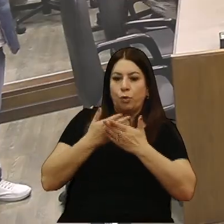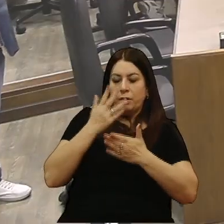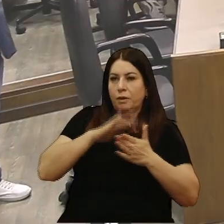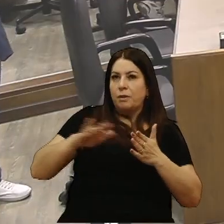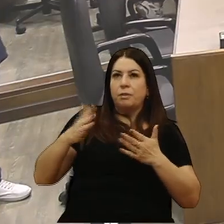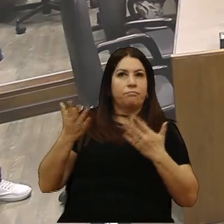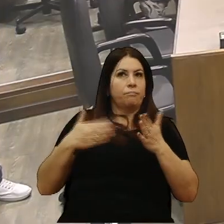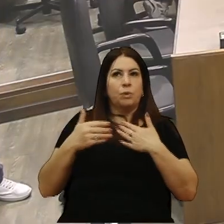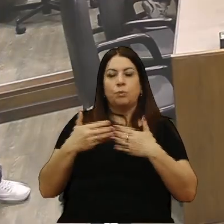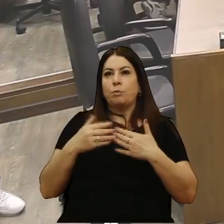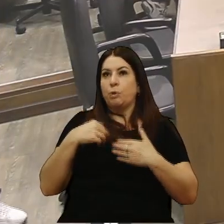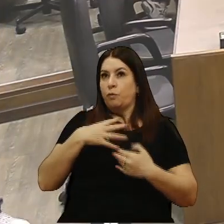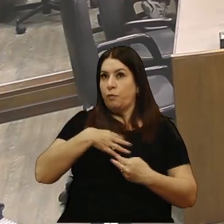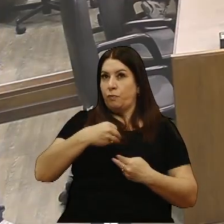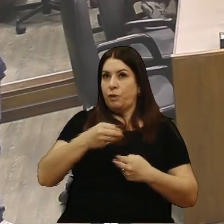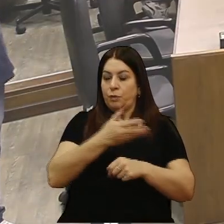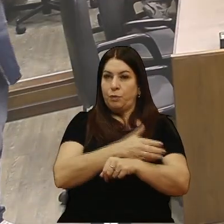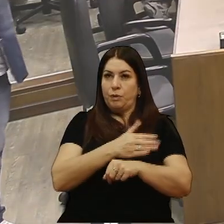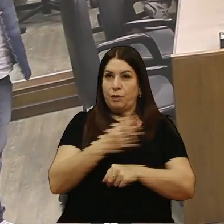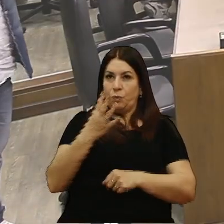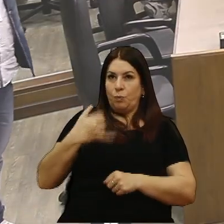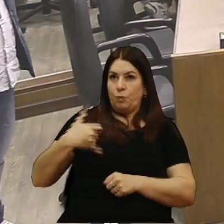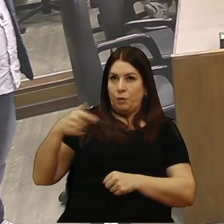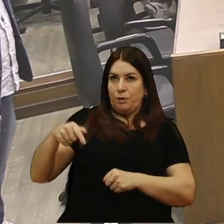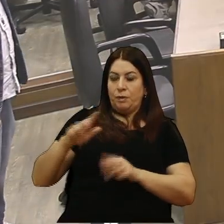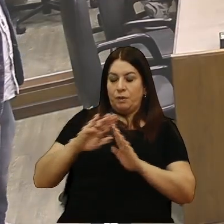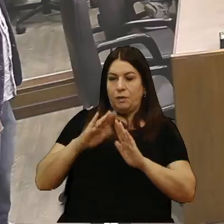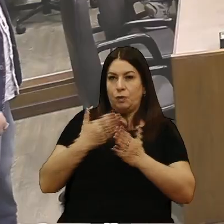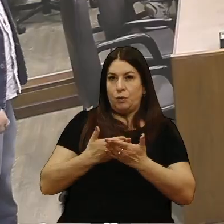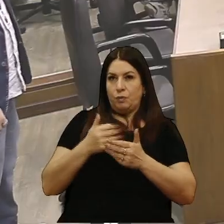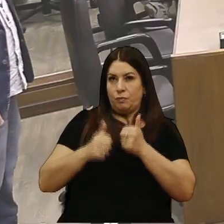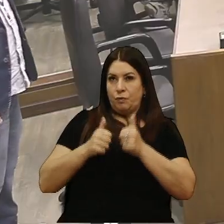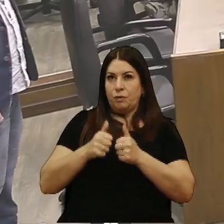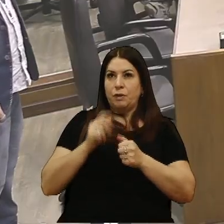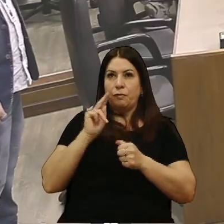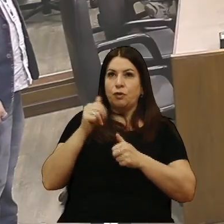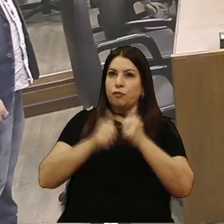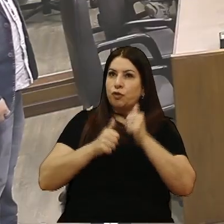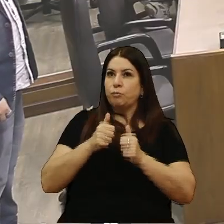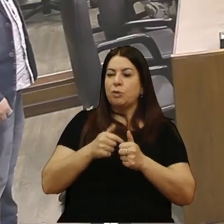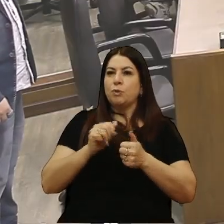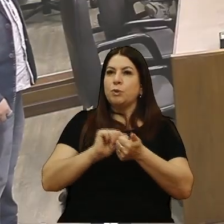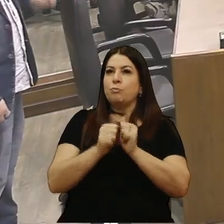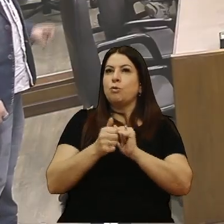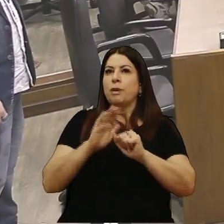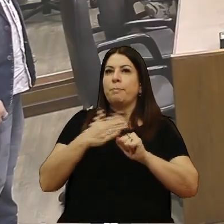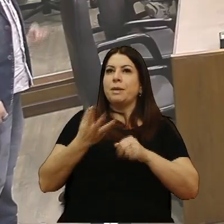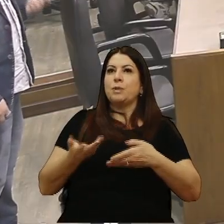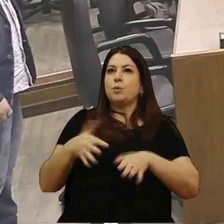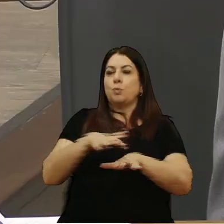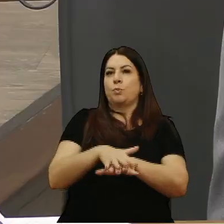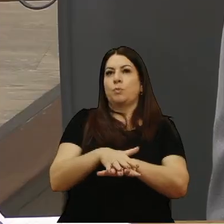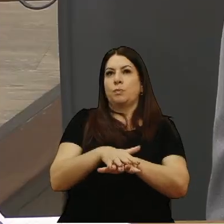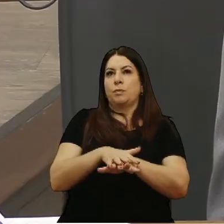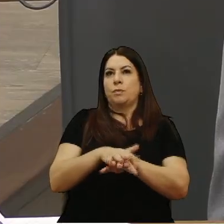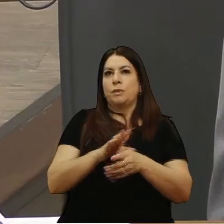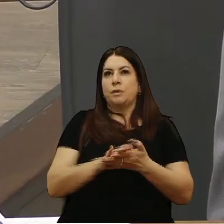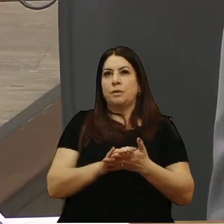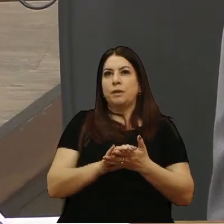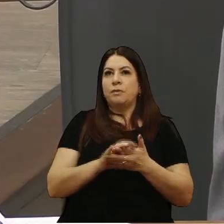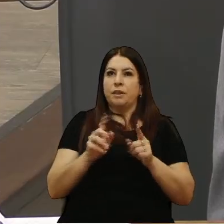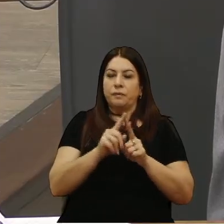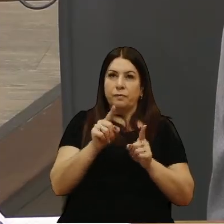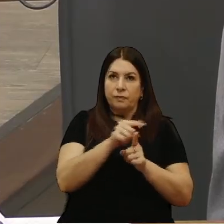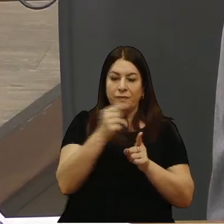for, o meu filho ele treina desde os 4 anos em escolinha de futebol. E eu vejo que o futebol acho que é o esporte mais inclusivo, pelo menos deveria